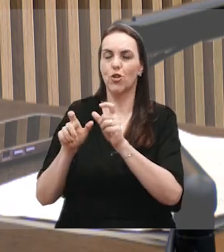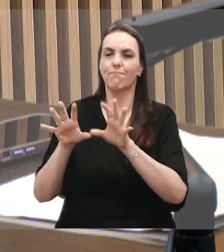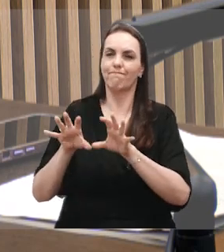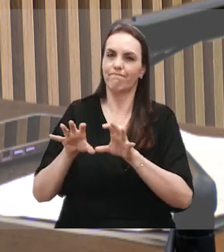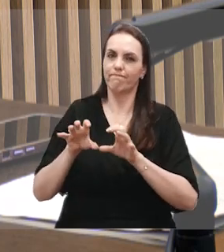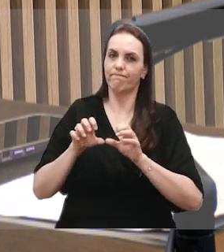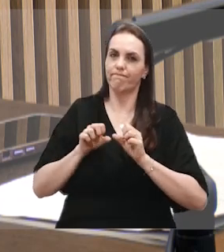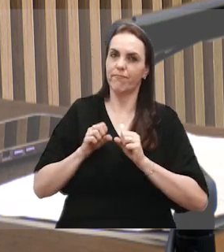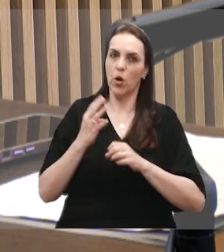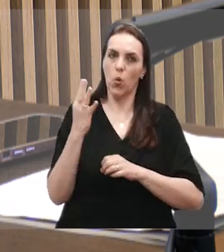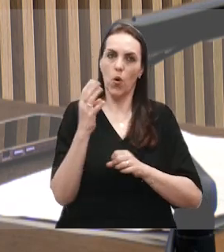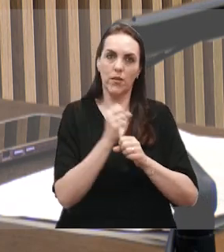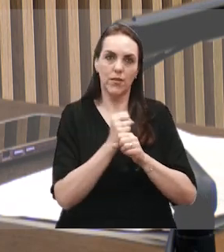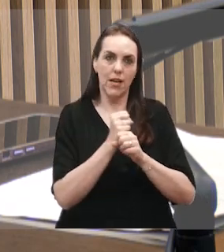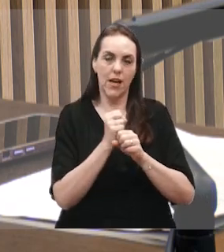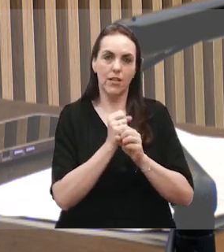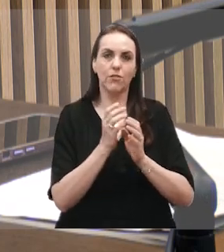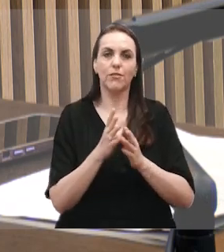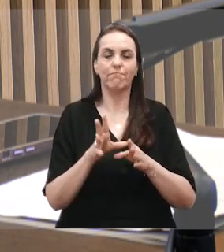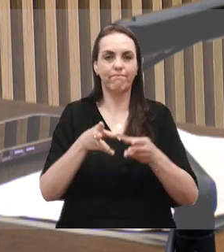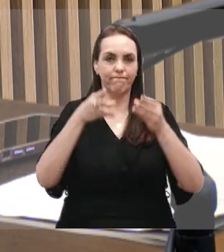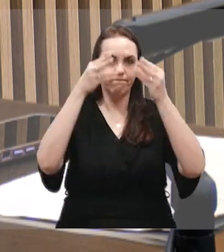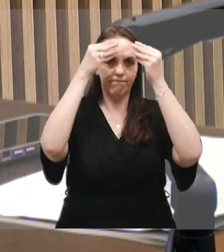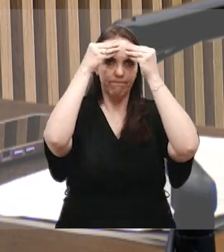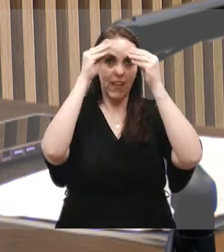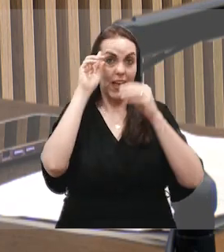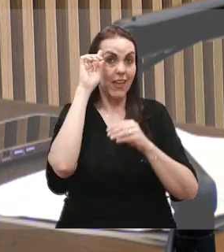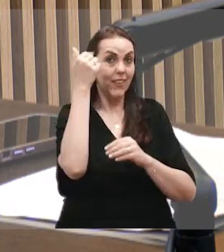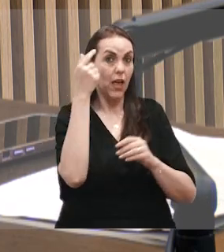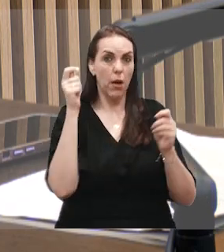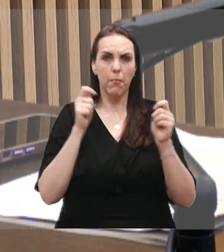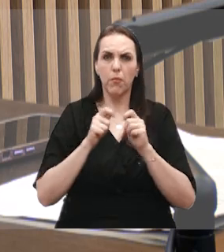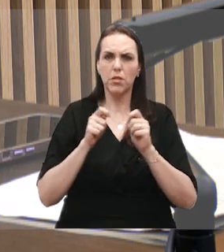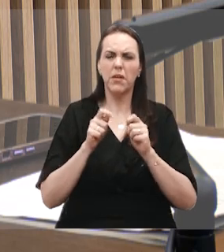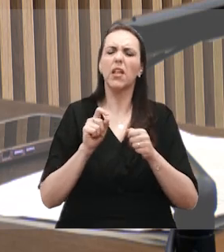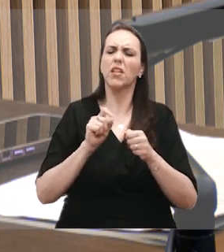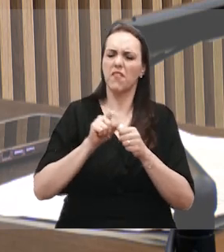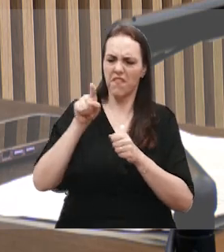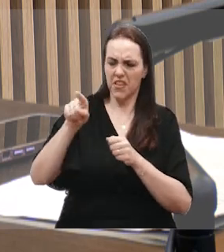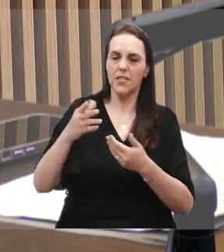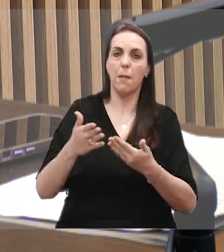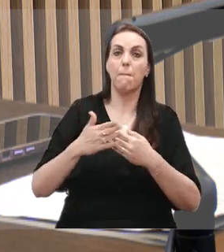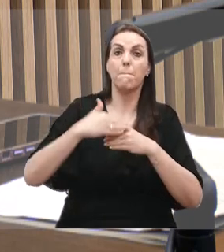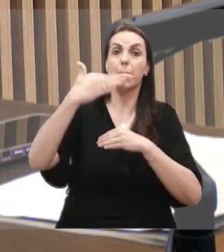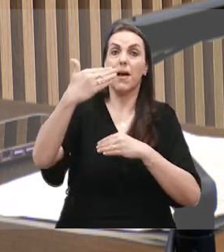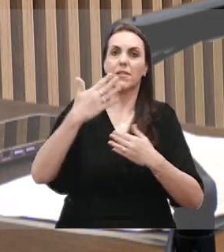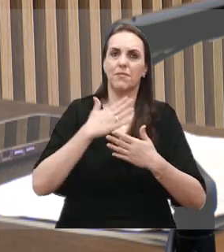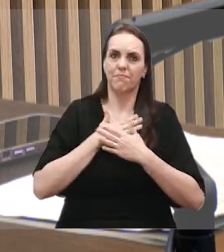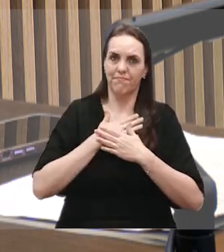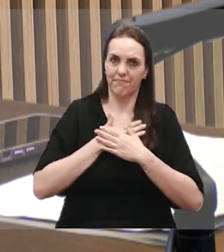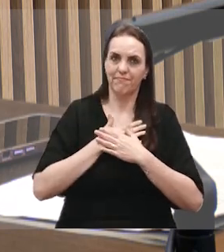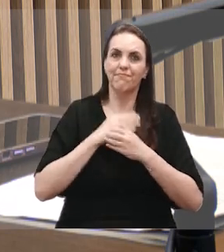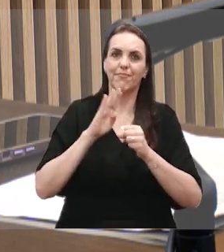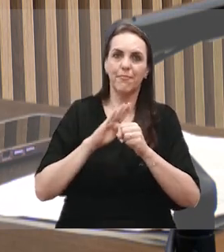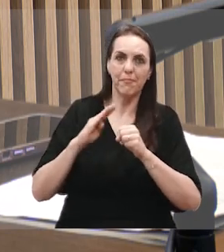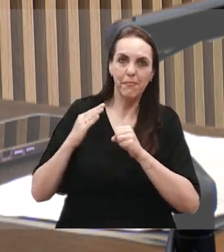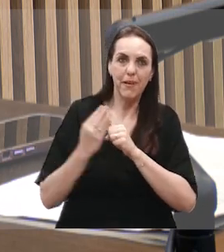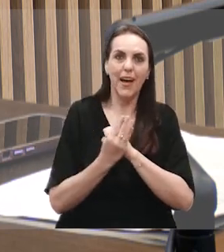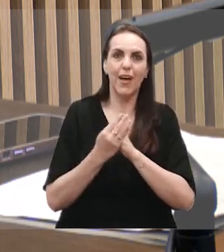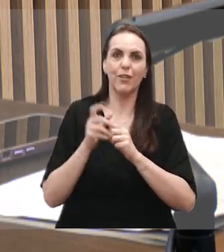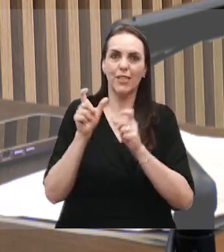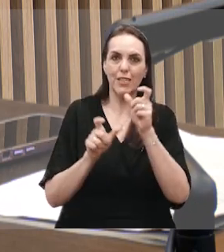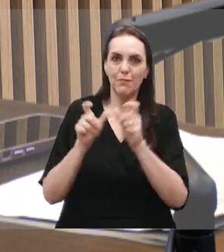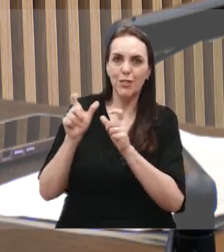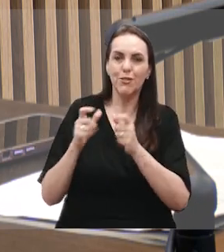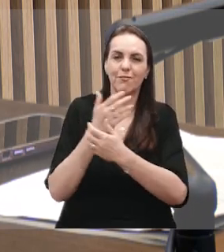esses 4 anos a ideia de que ele poderia fazer mais por mim, né? Então, ele tinha o bairro em si, as pessoas, quando